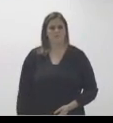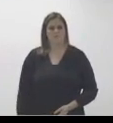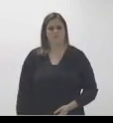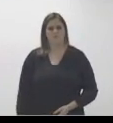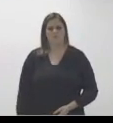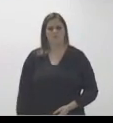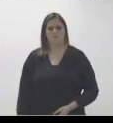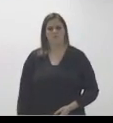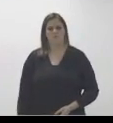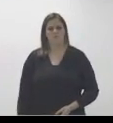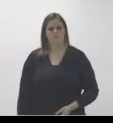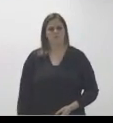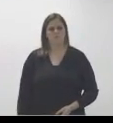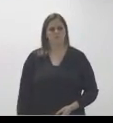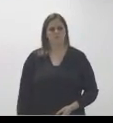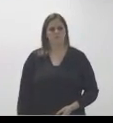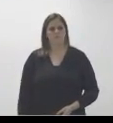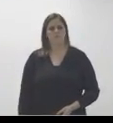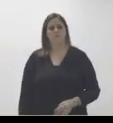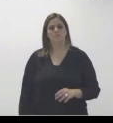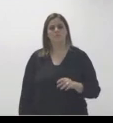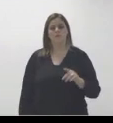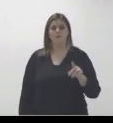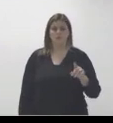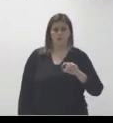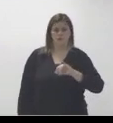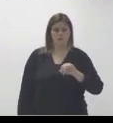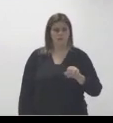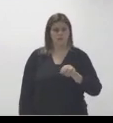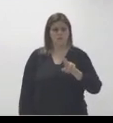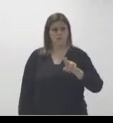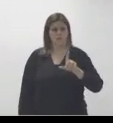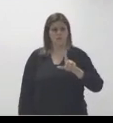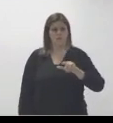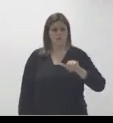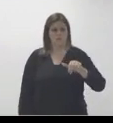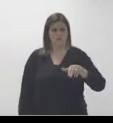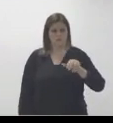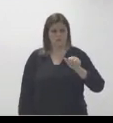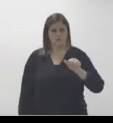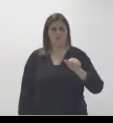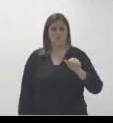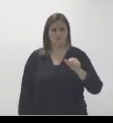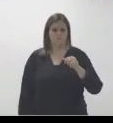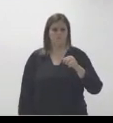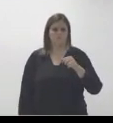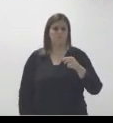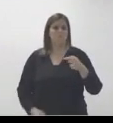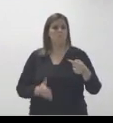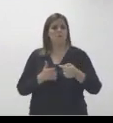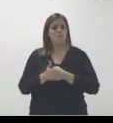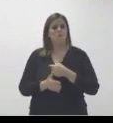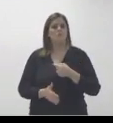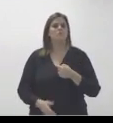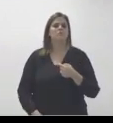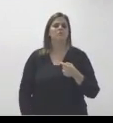que formar profissionais com base nos direitos humanos